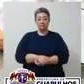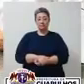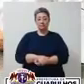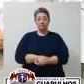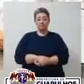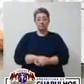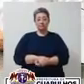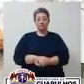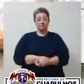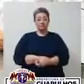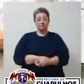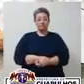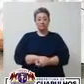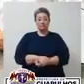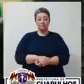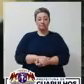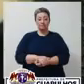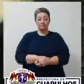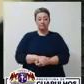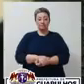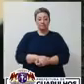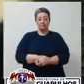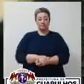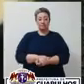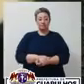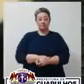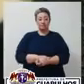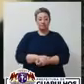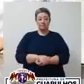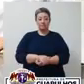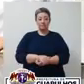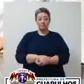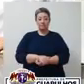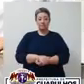pronto o